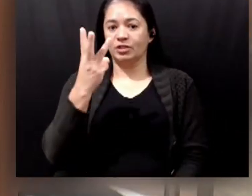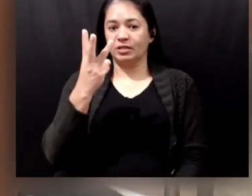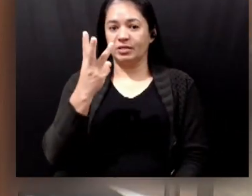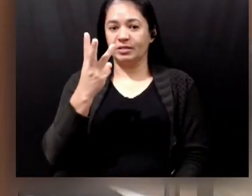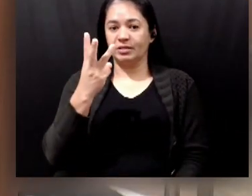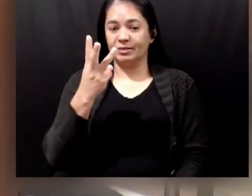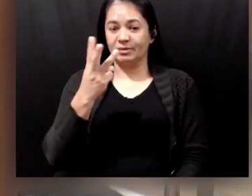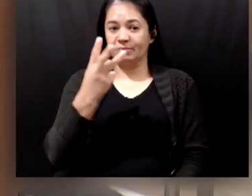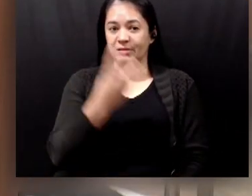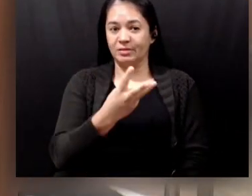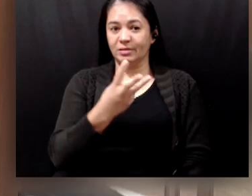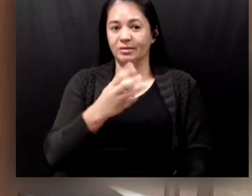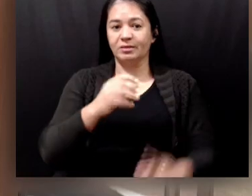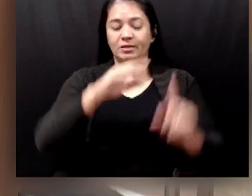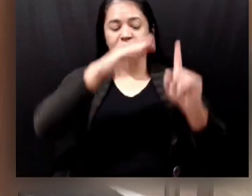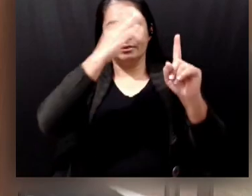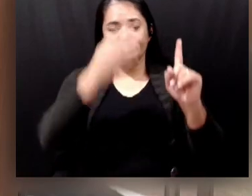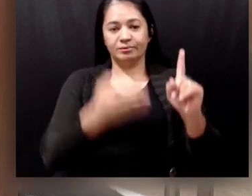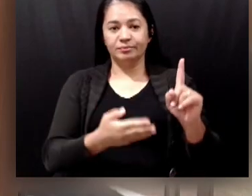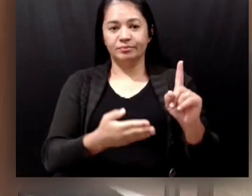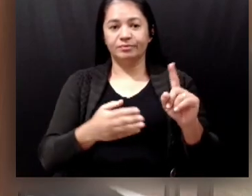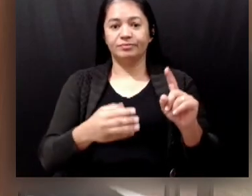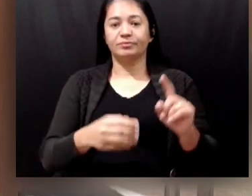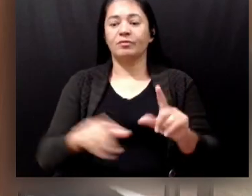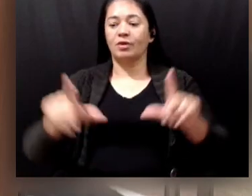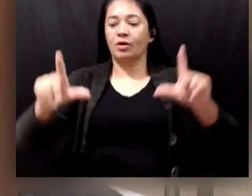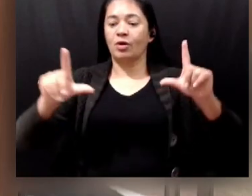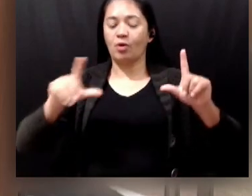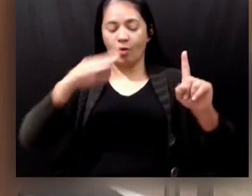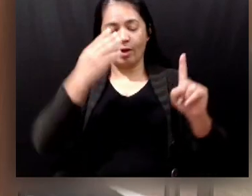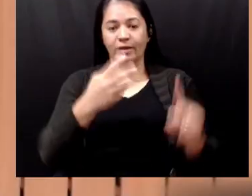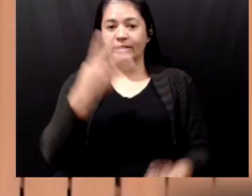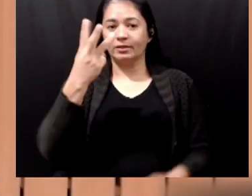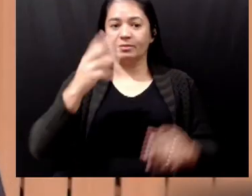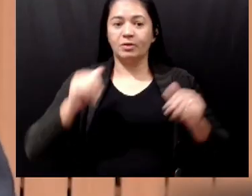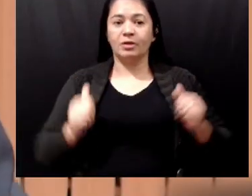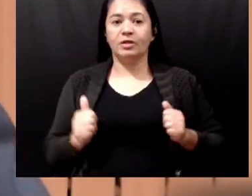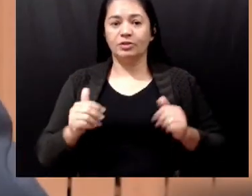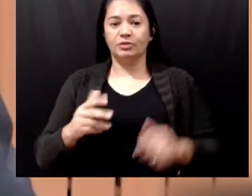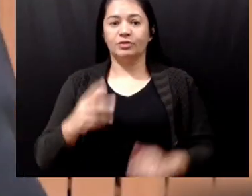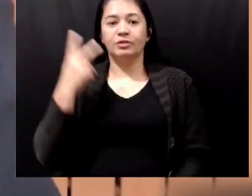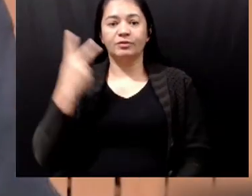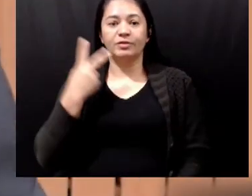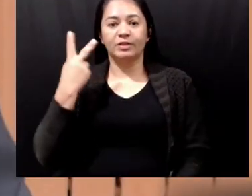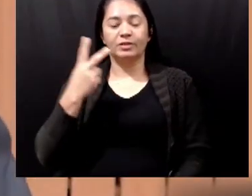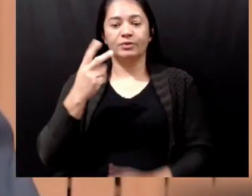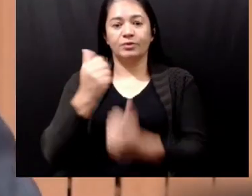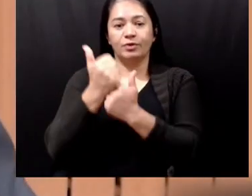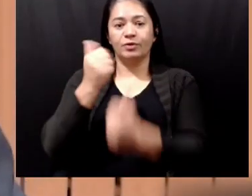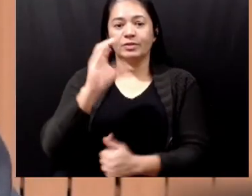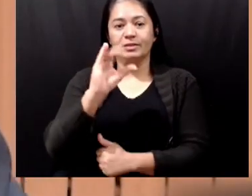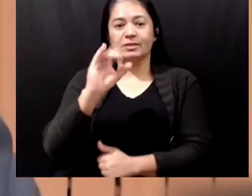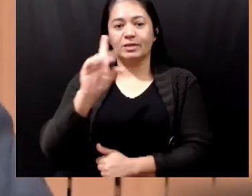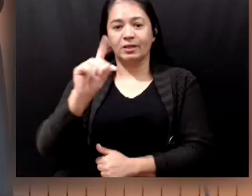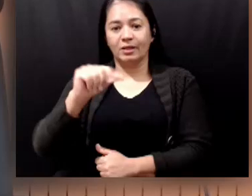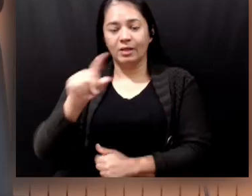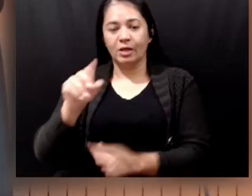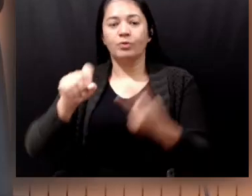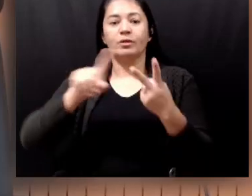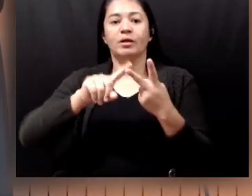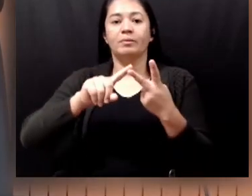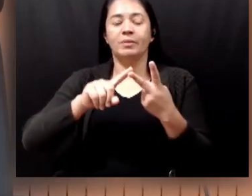de 3 honrarias por iniciativa do ex-vereador Sidão Santos e do vereador Gustavo Peta, que presidiu a